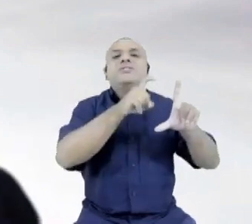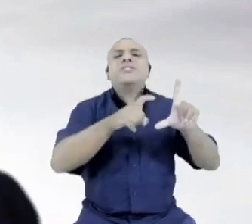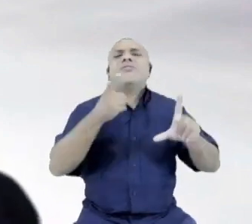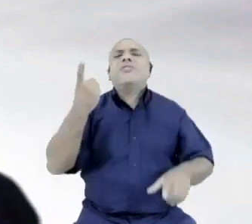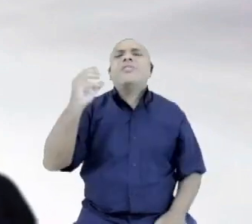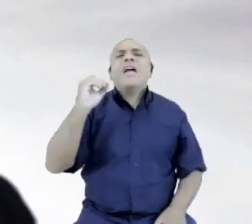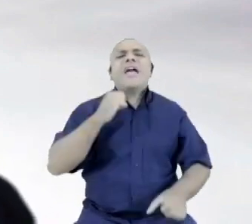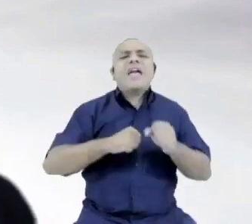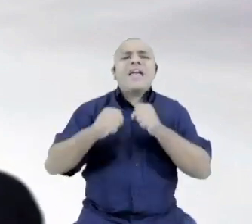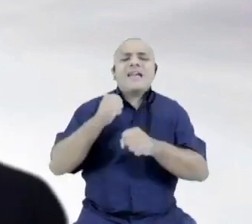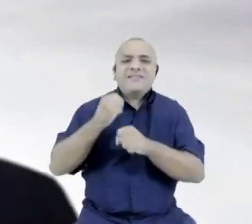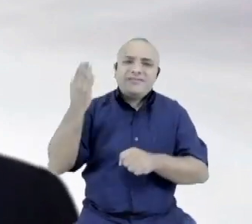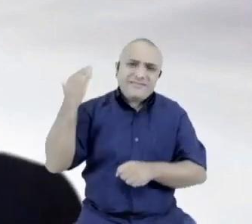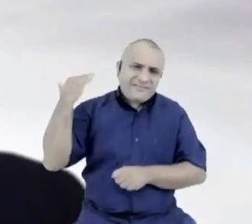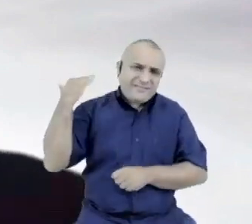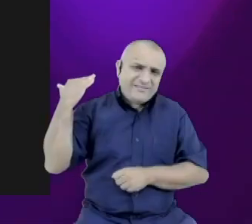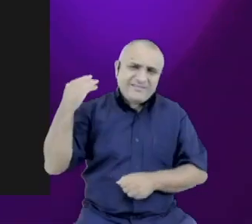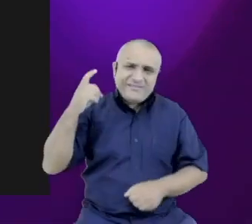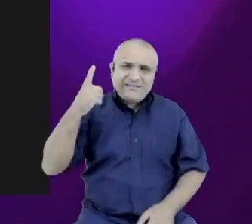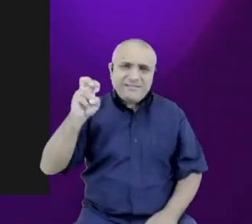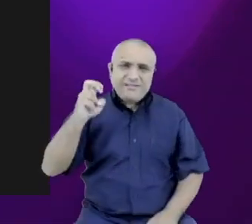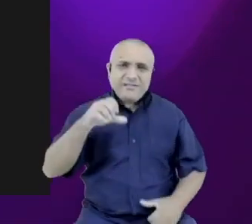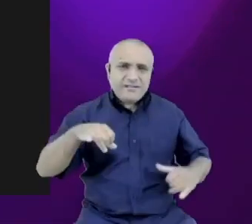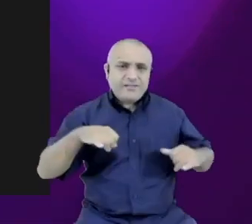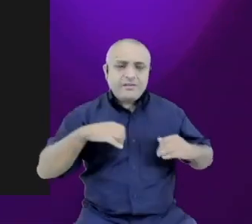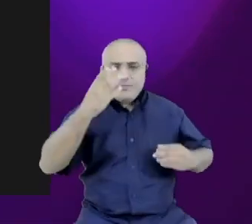anos atrás com a equipe de radiologia.